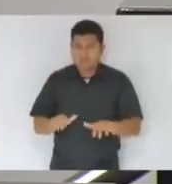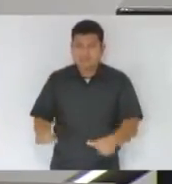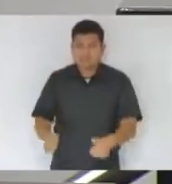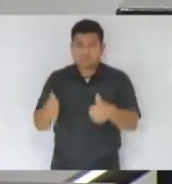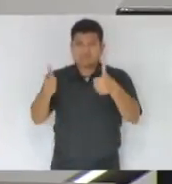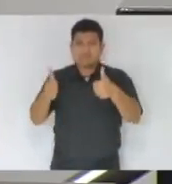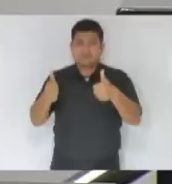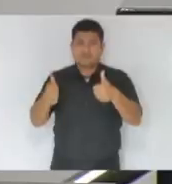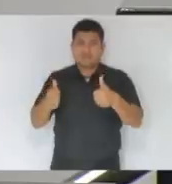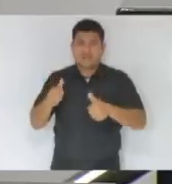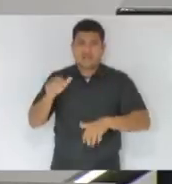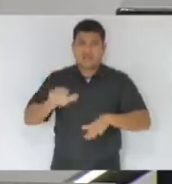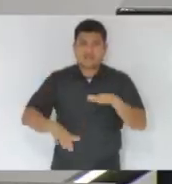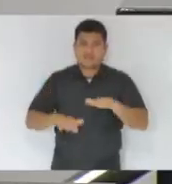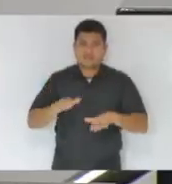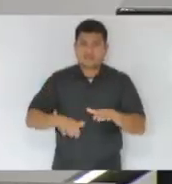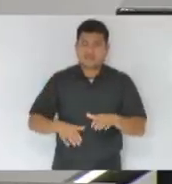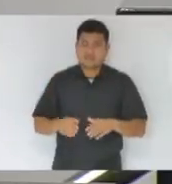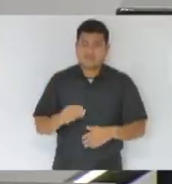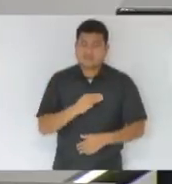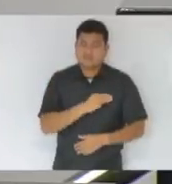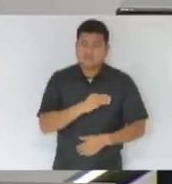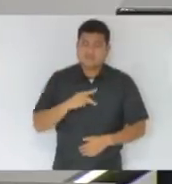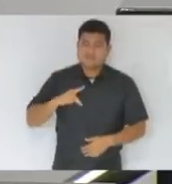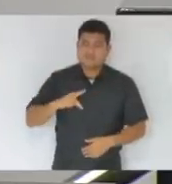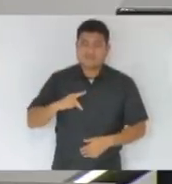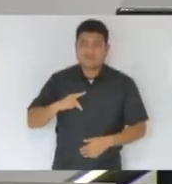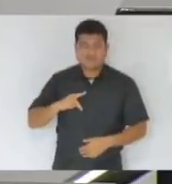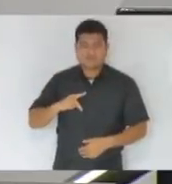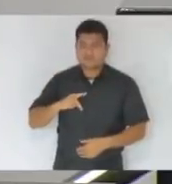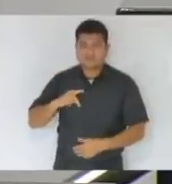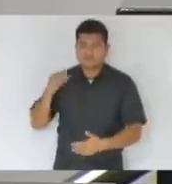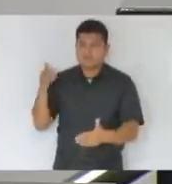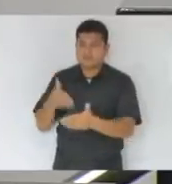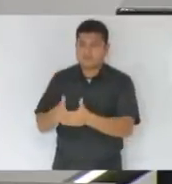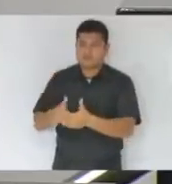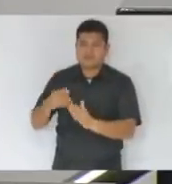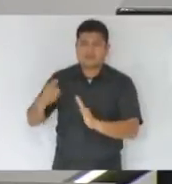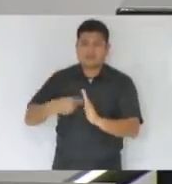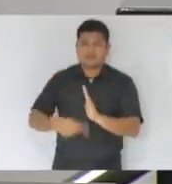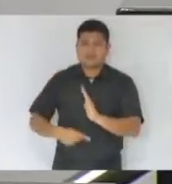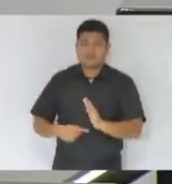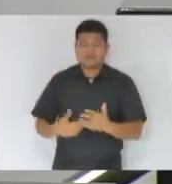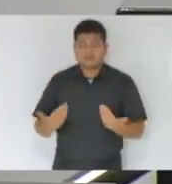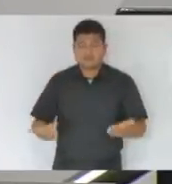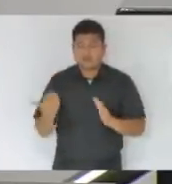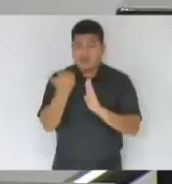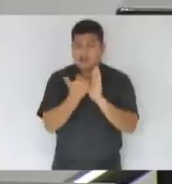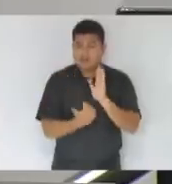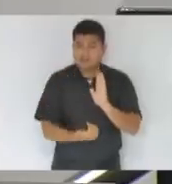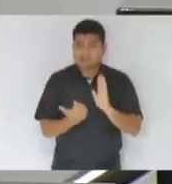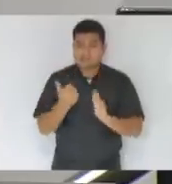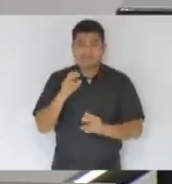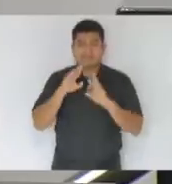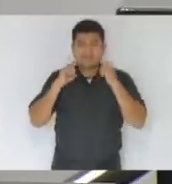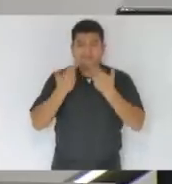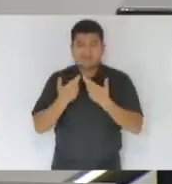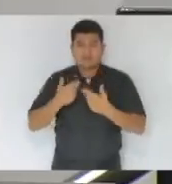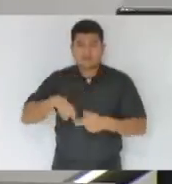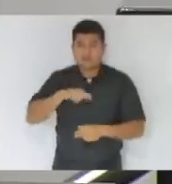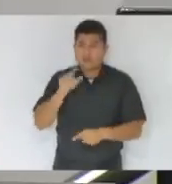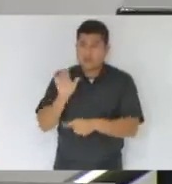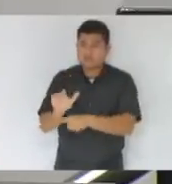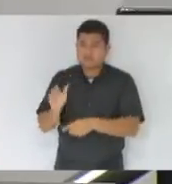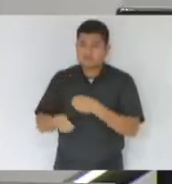é acionado pelo Ministério Público. Então, a pauta da nossa reunião foi como nós podemos contribuir para